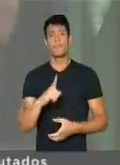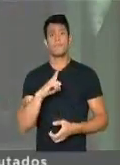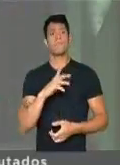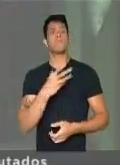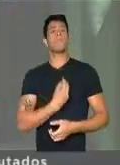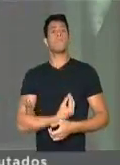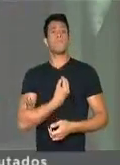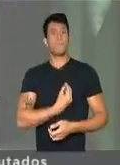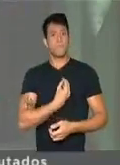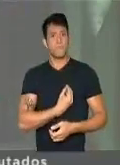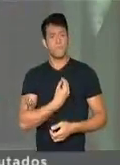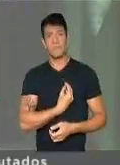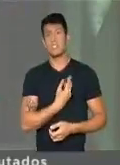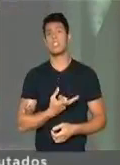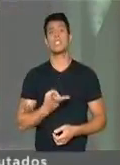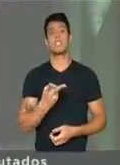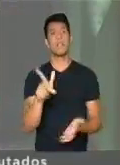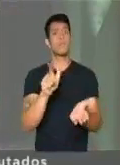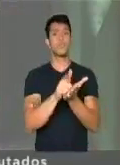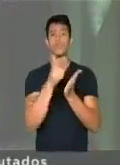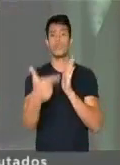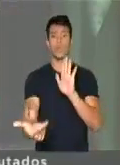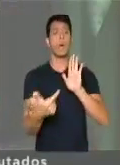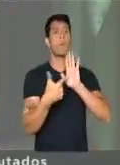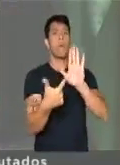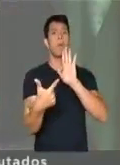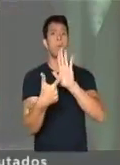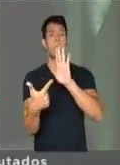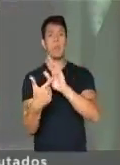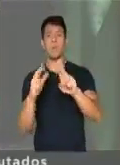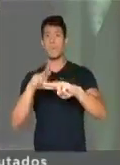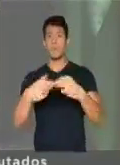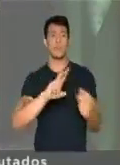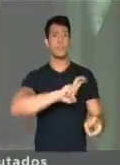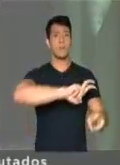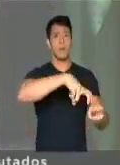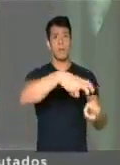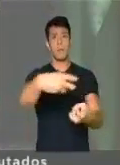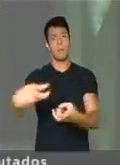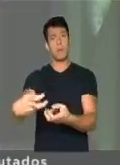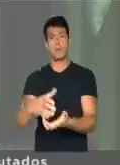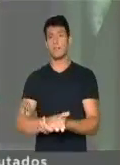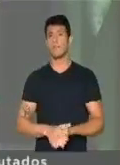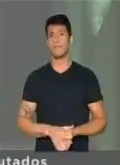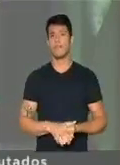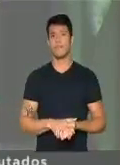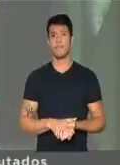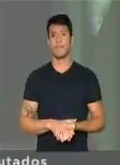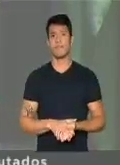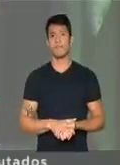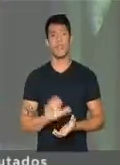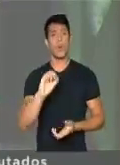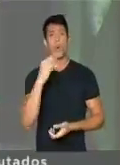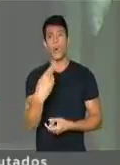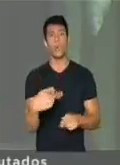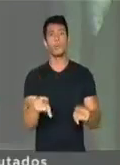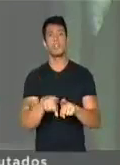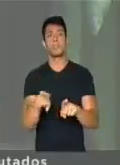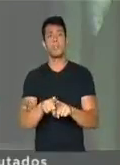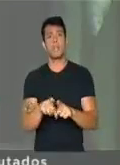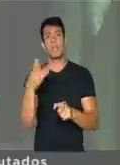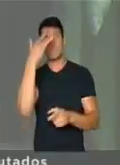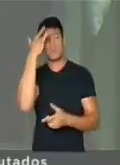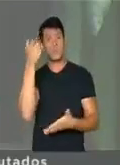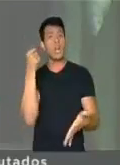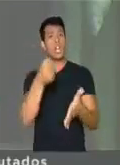presença nas manchetes policiais por massacres, de extermínio de camponeses, de jovens na periferia, ou daqueles que